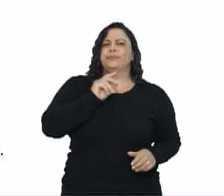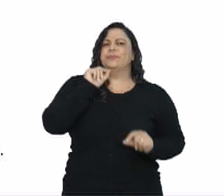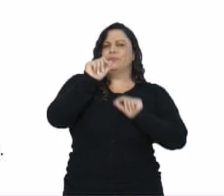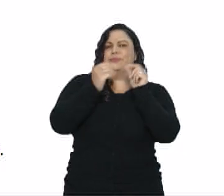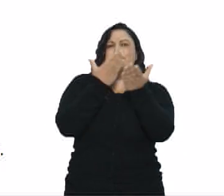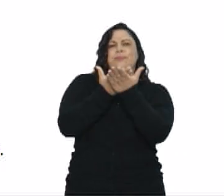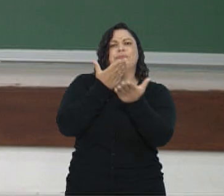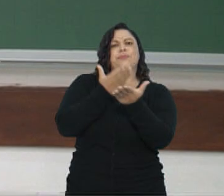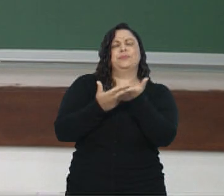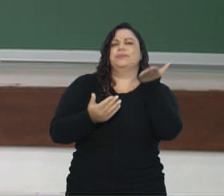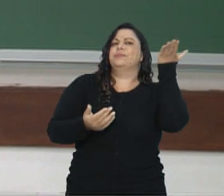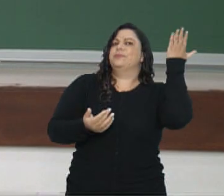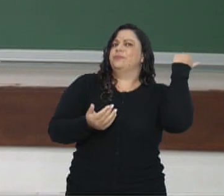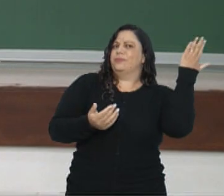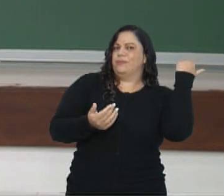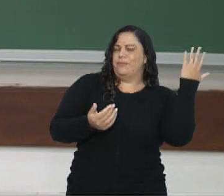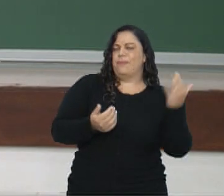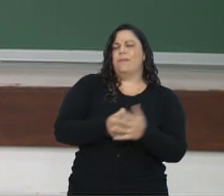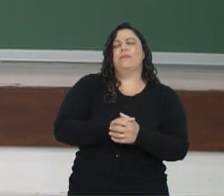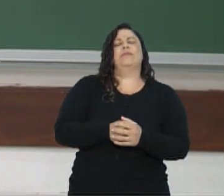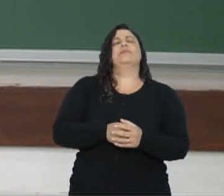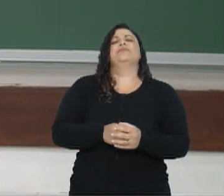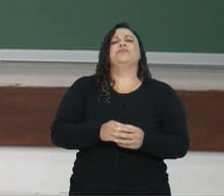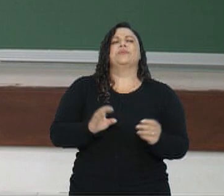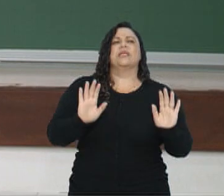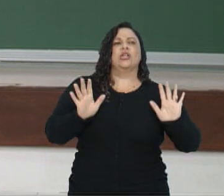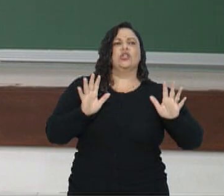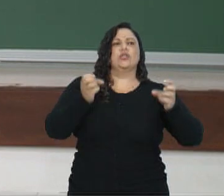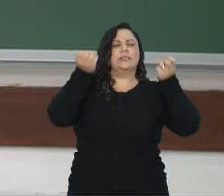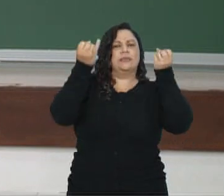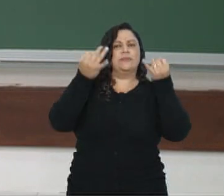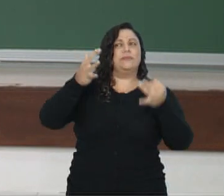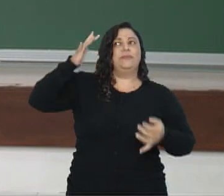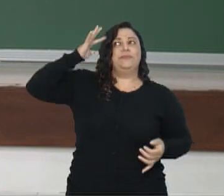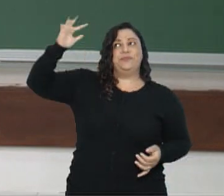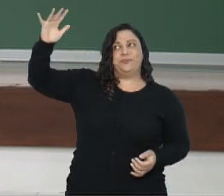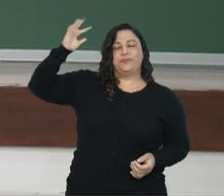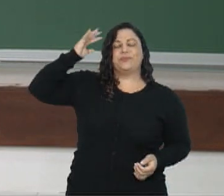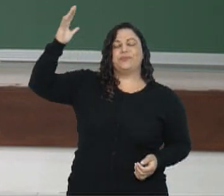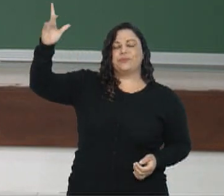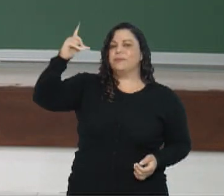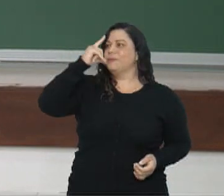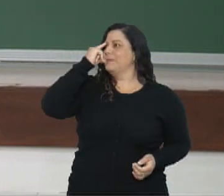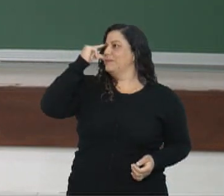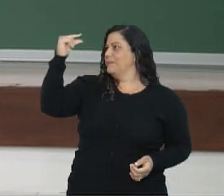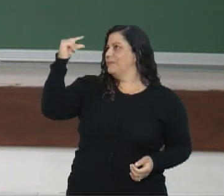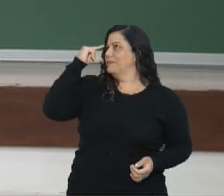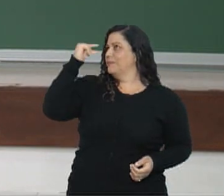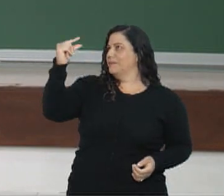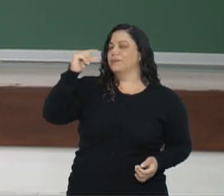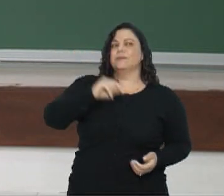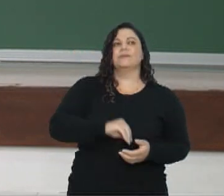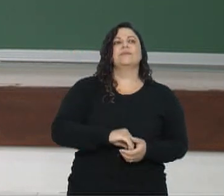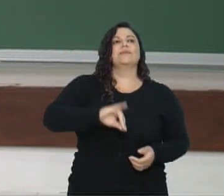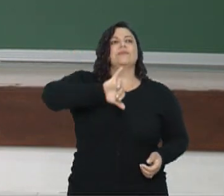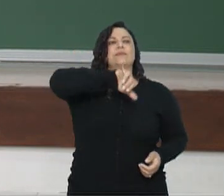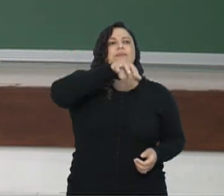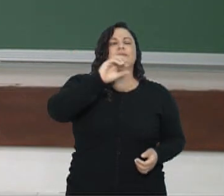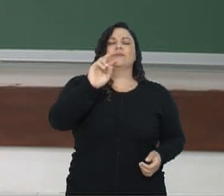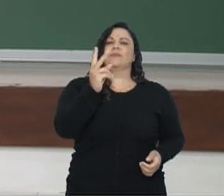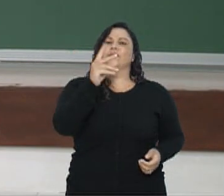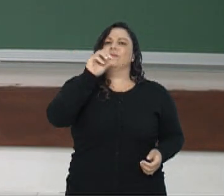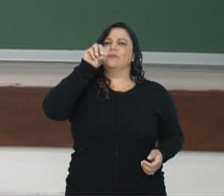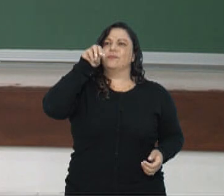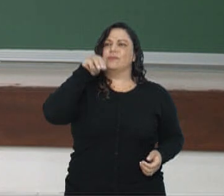que nós abordamos sobre Revolução Puritana. Esse cara aí é o filósofo John Locke, ele é o pai do que a gente chama de liberalismo